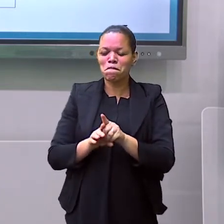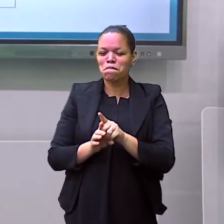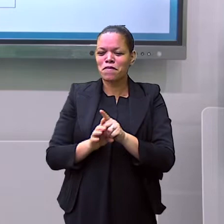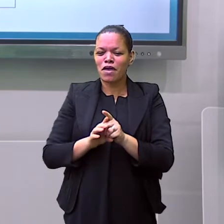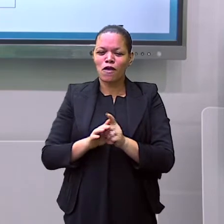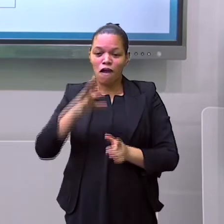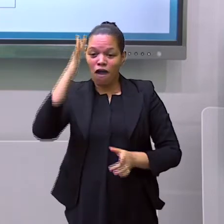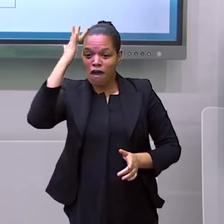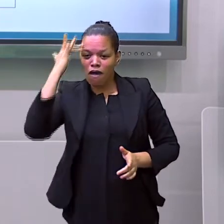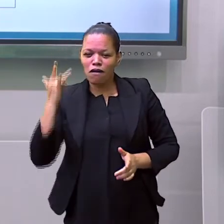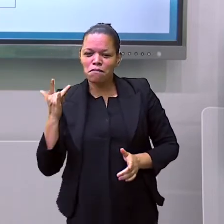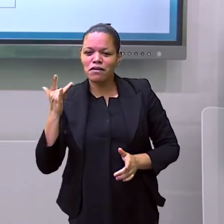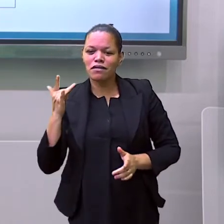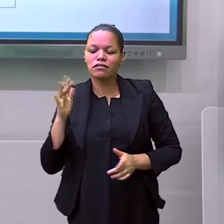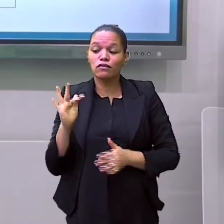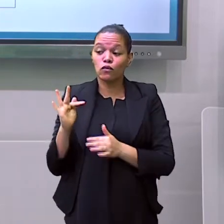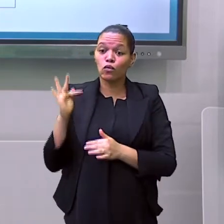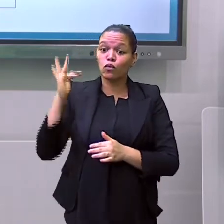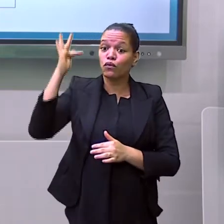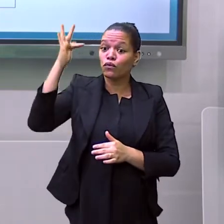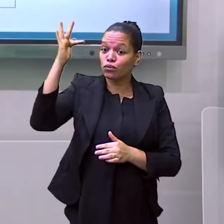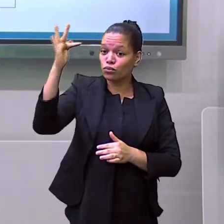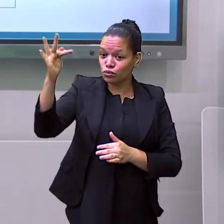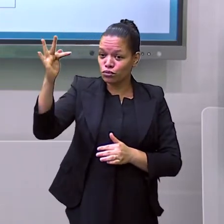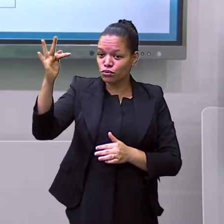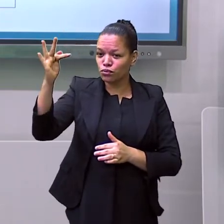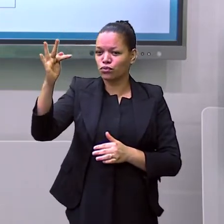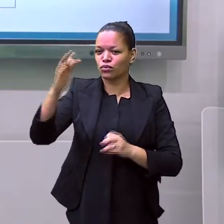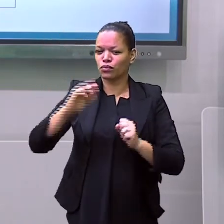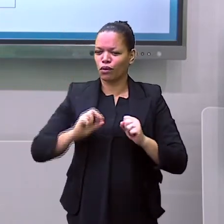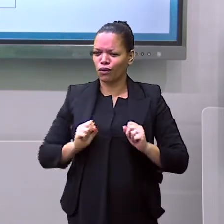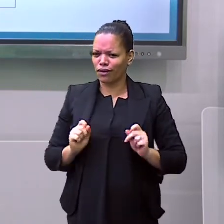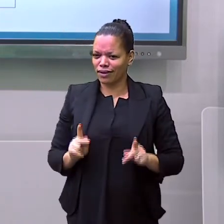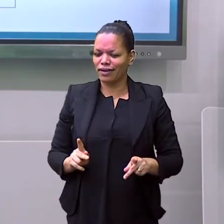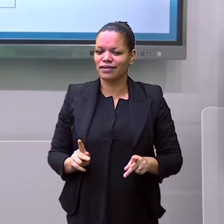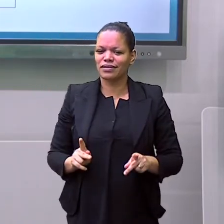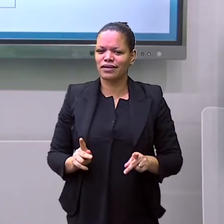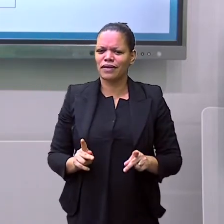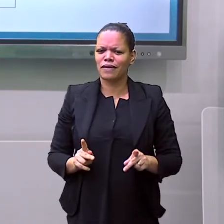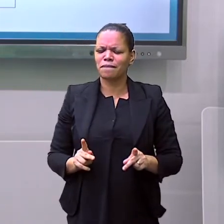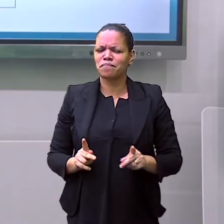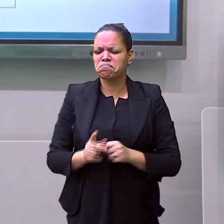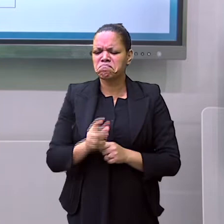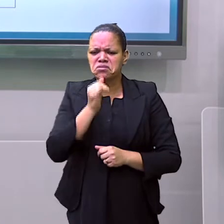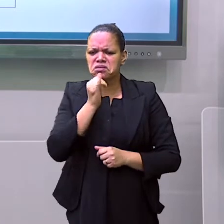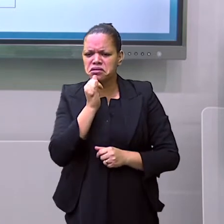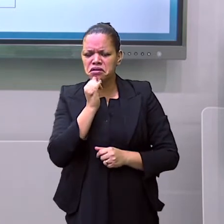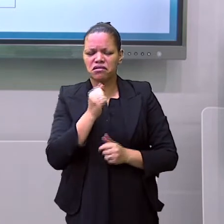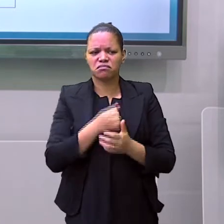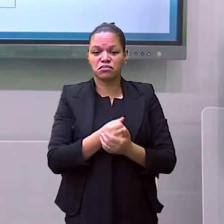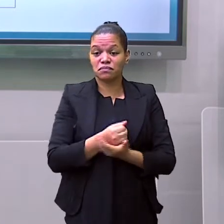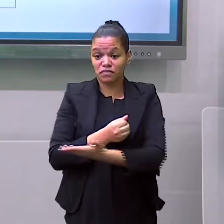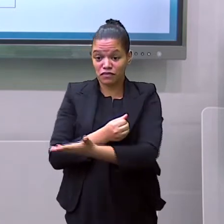de hoje, é o futuro, então é em seguida. Quando você for escrever um diário, um relato,